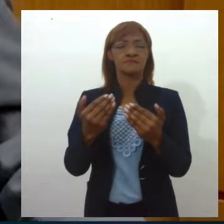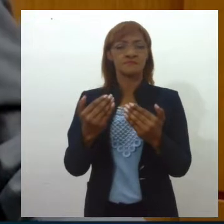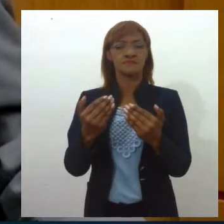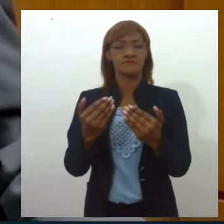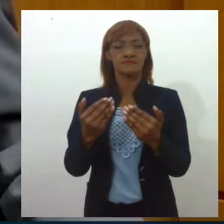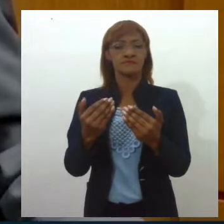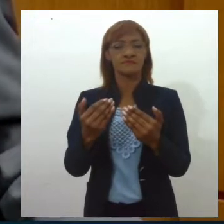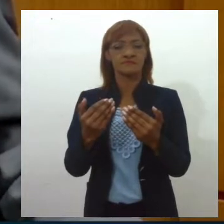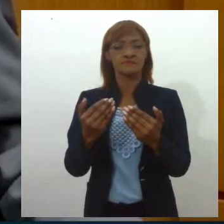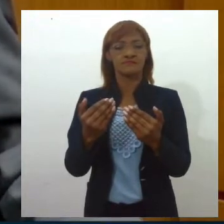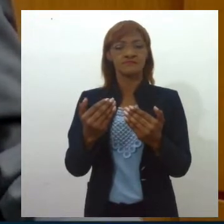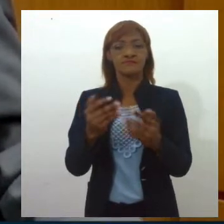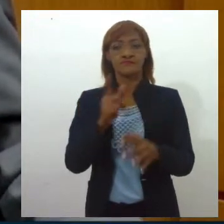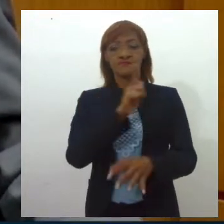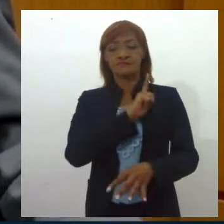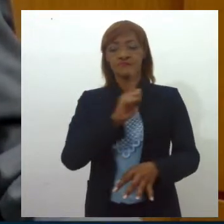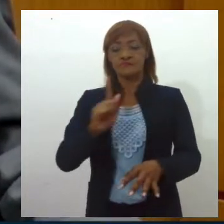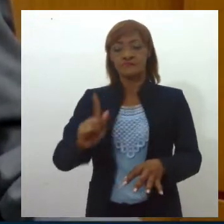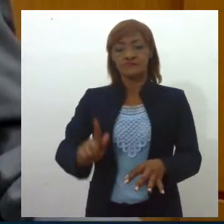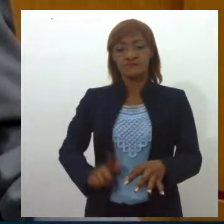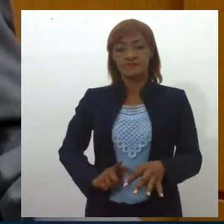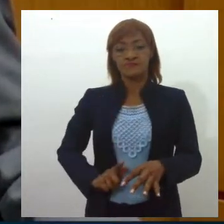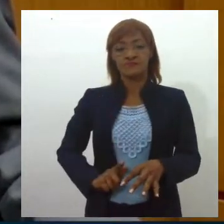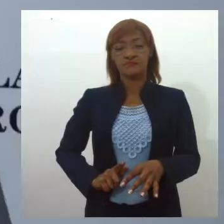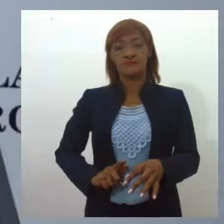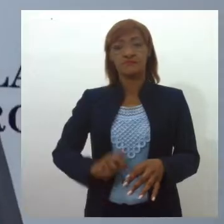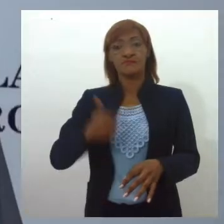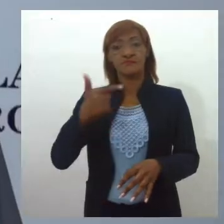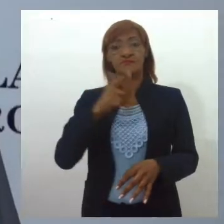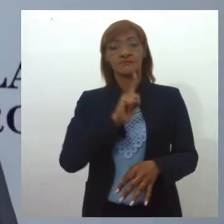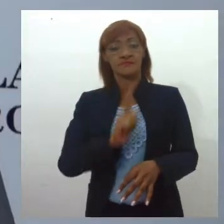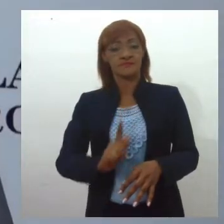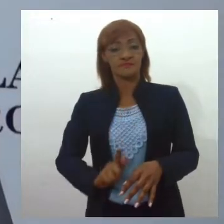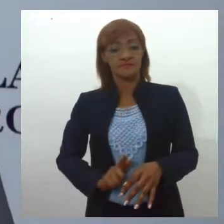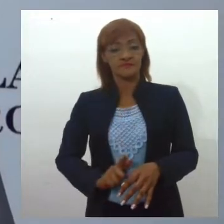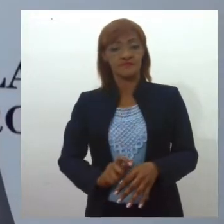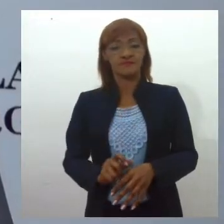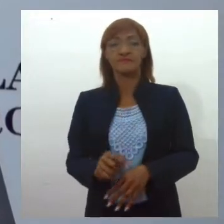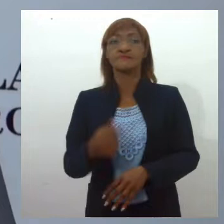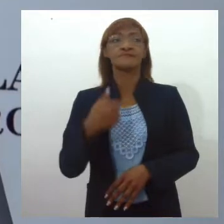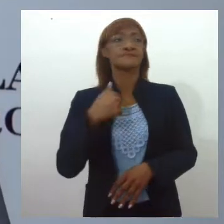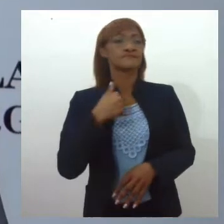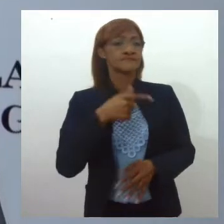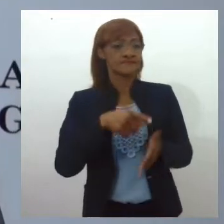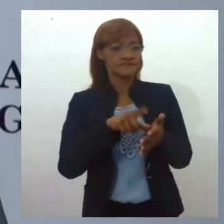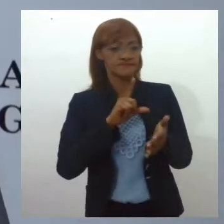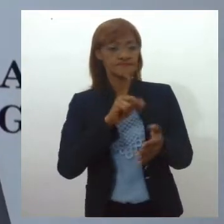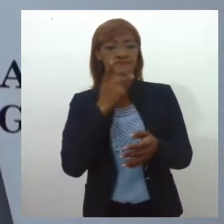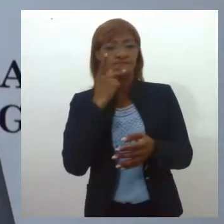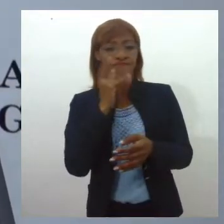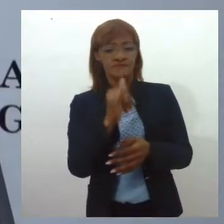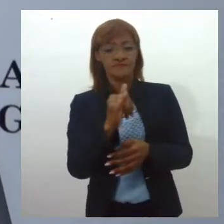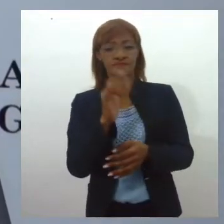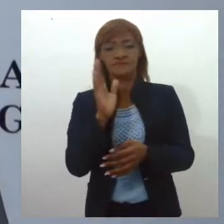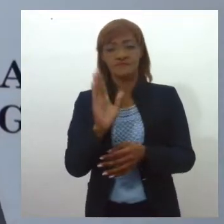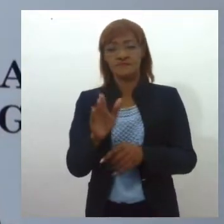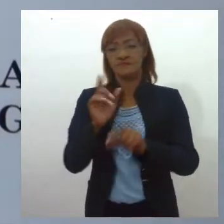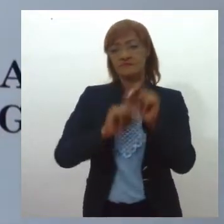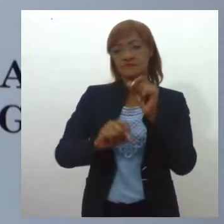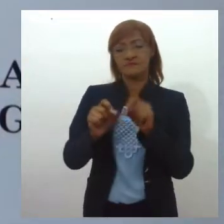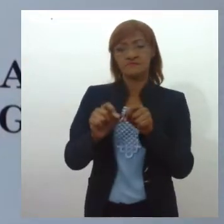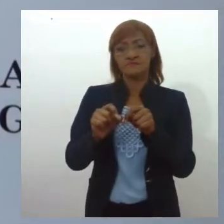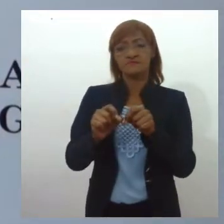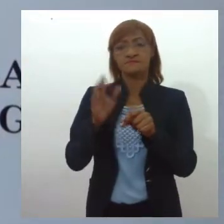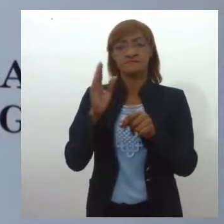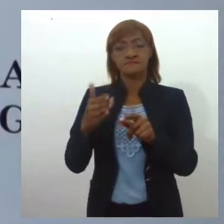afastamento do governador e da vice-governadora? Eu já tinha me manifestado quando do anúncio da cassação do governador e